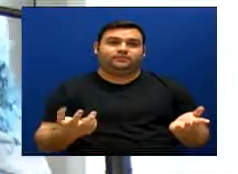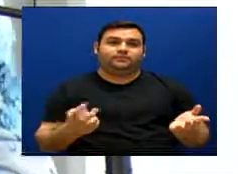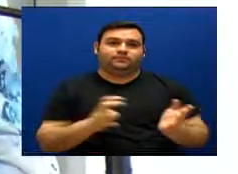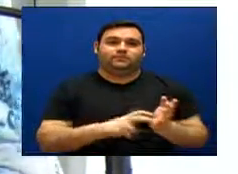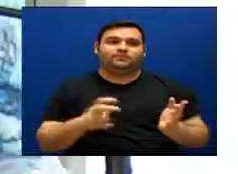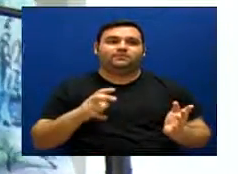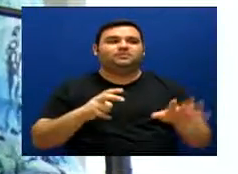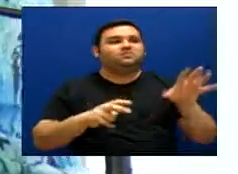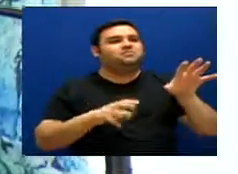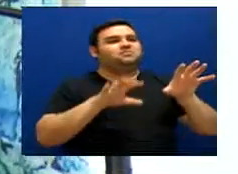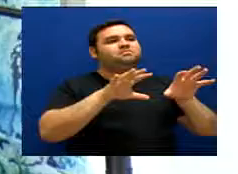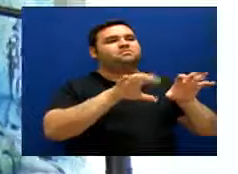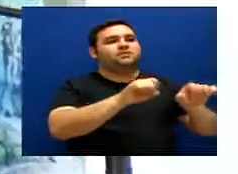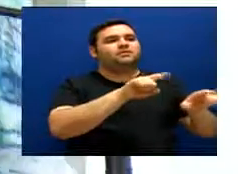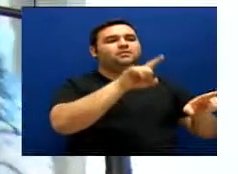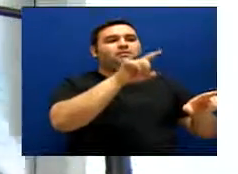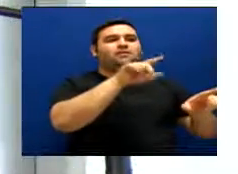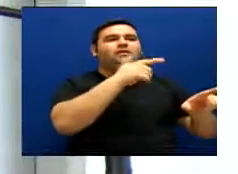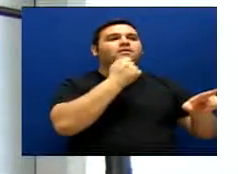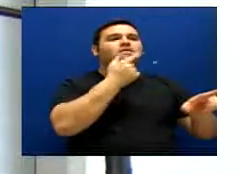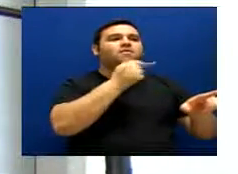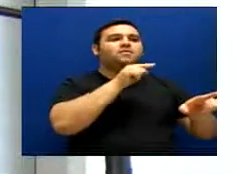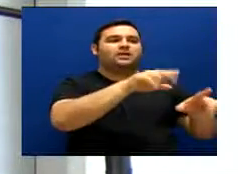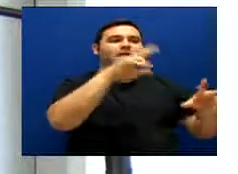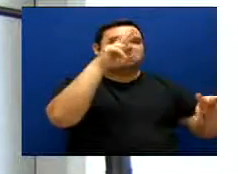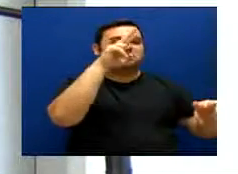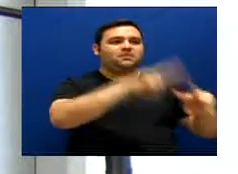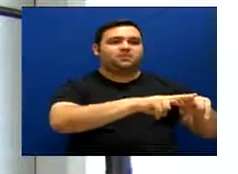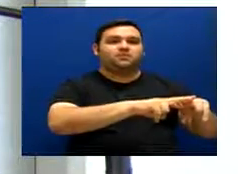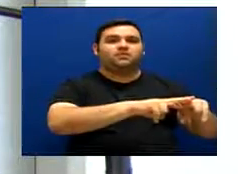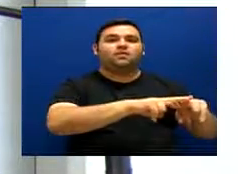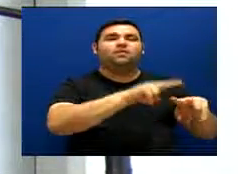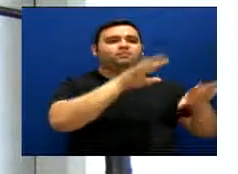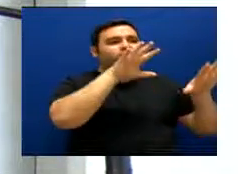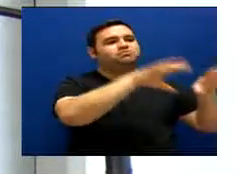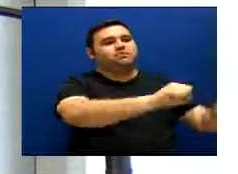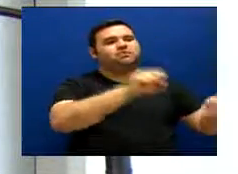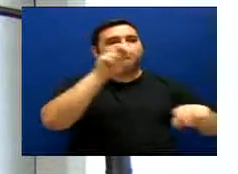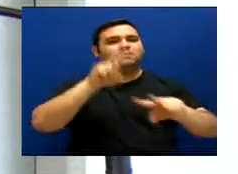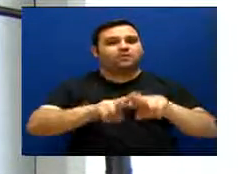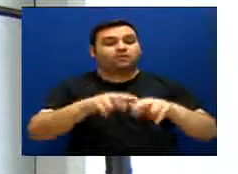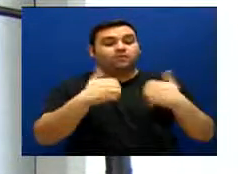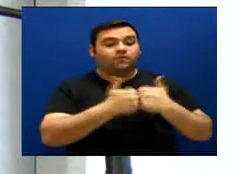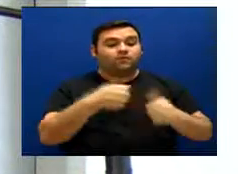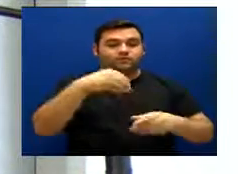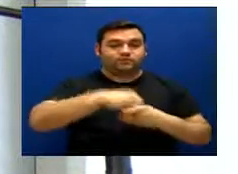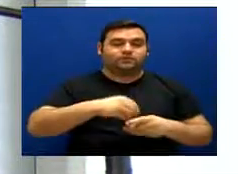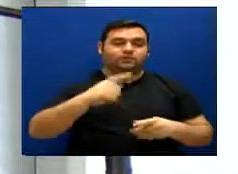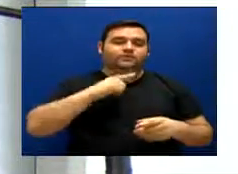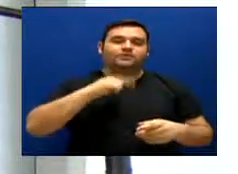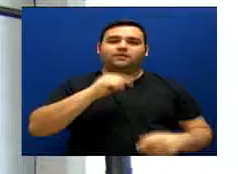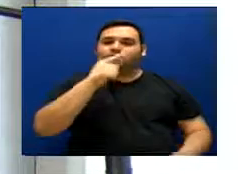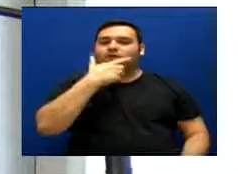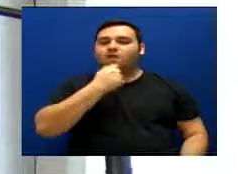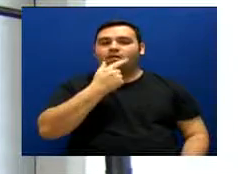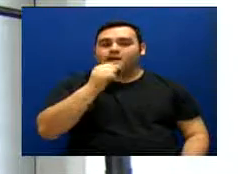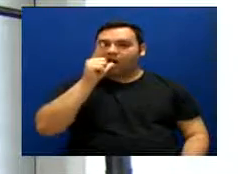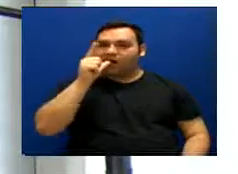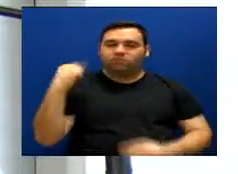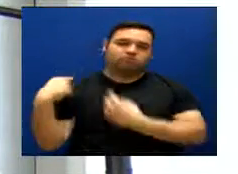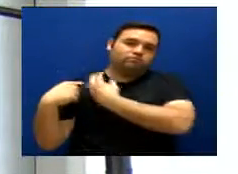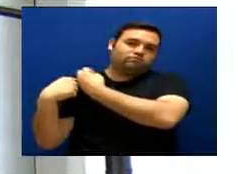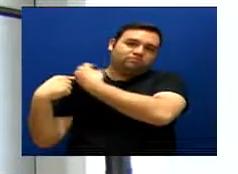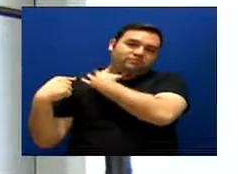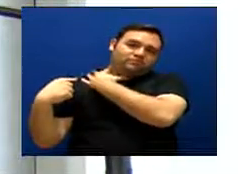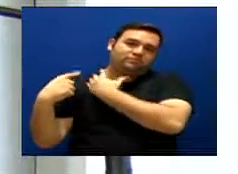foi detido um suspeito de ter ejaculado no ombro de uma mulher no ônibus de Sorocaba. De acordo com